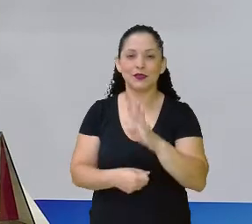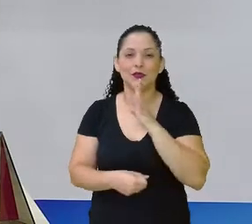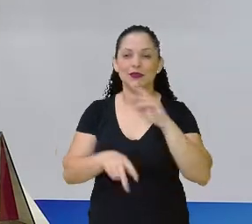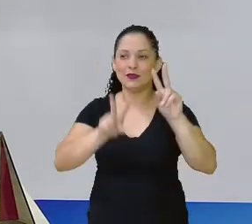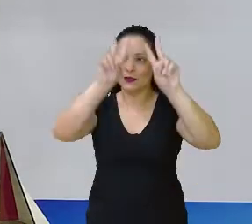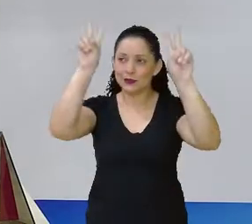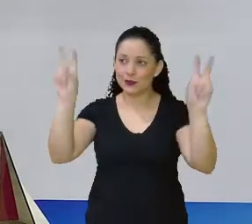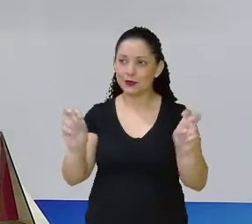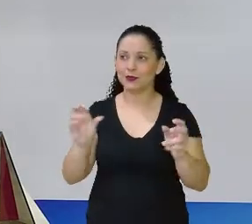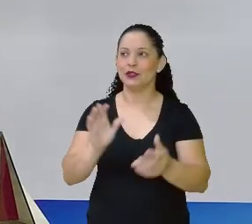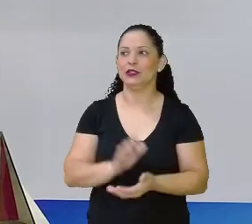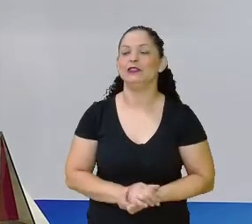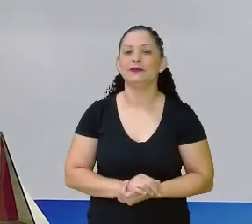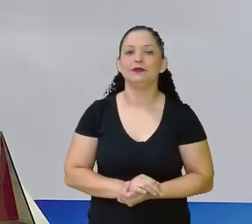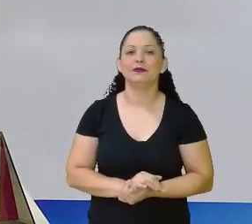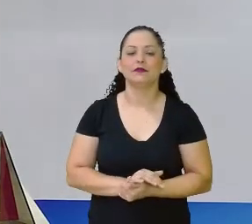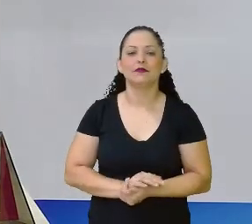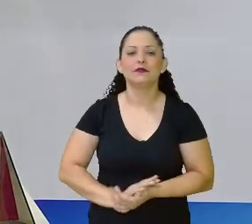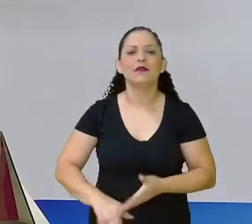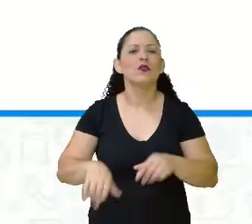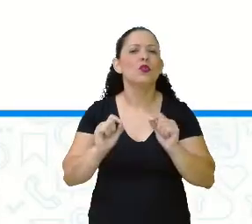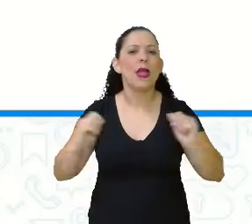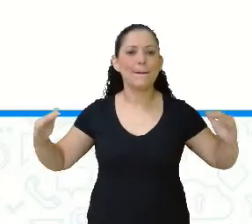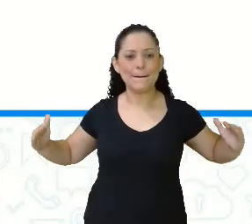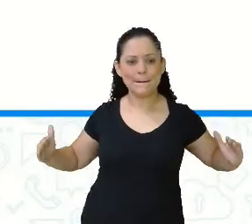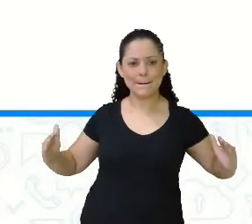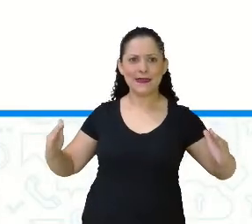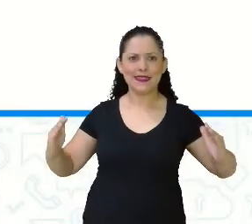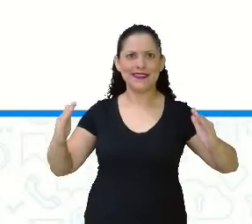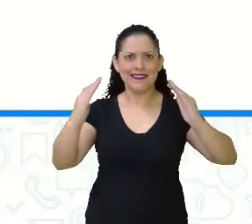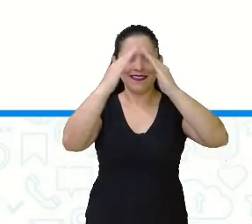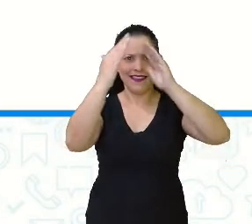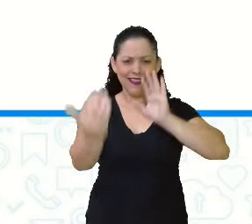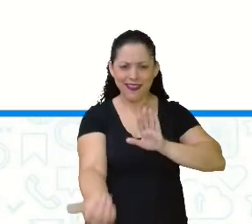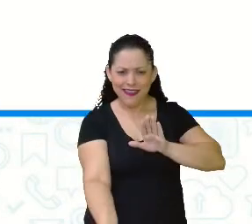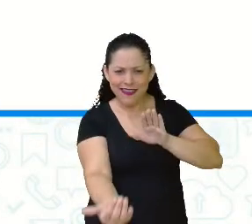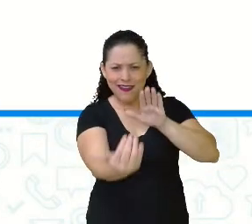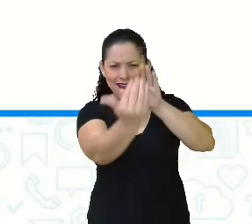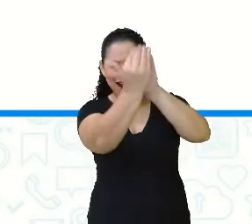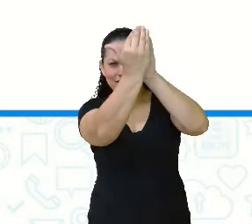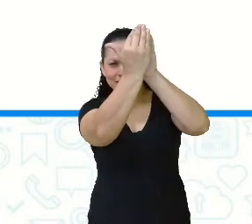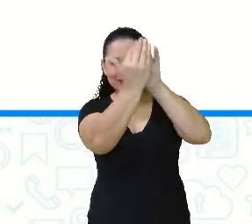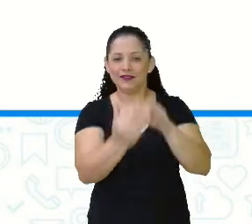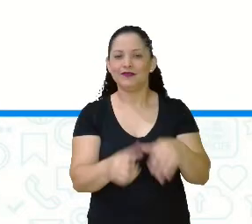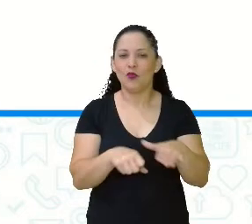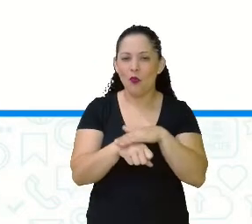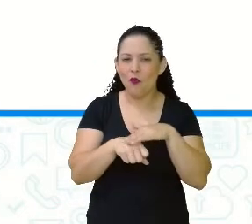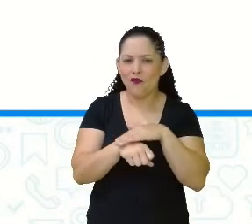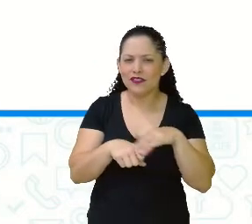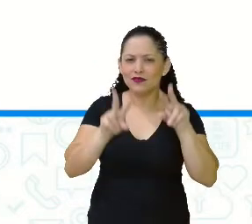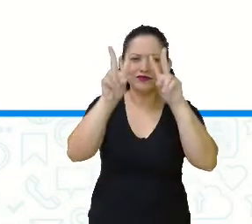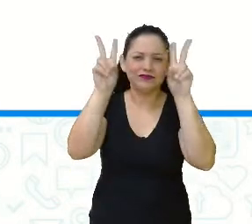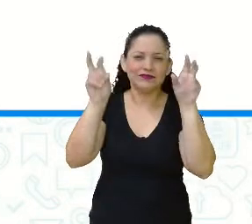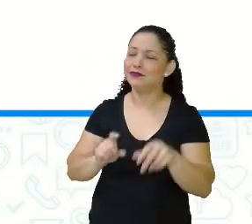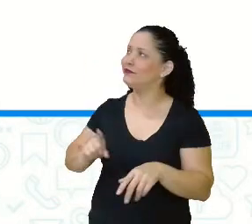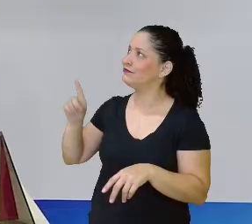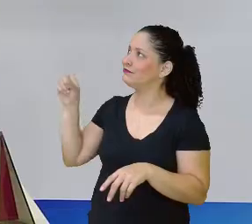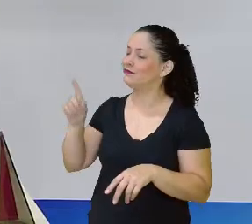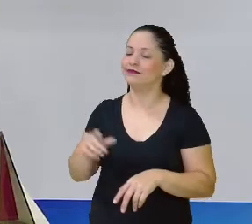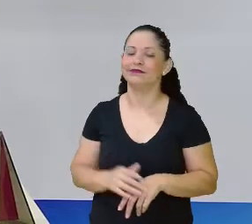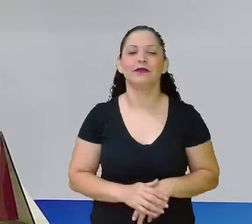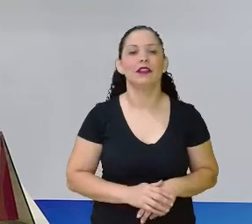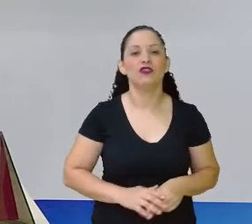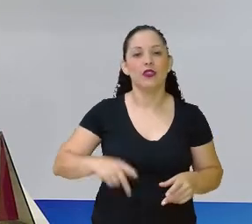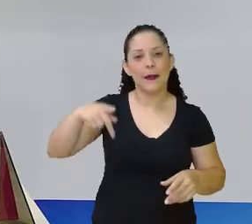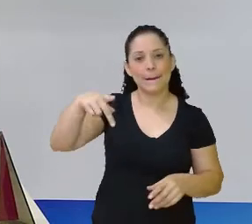assunto. Na pirâmide. Vamos conversar sobre pirâmides. Os poliedros, eles